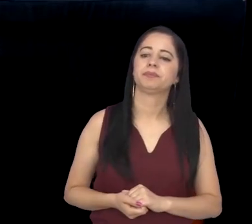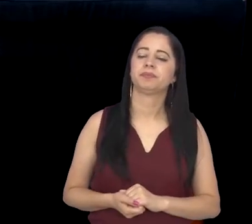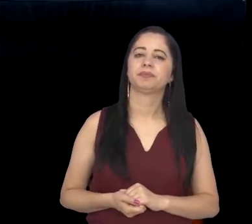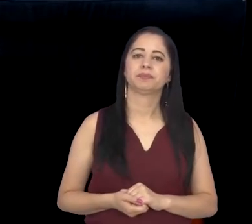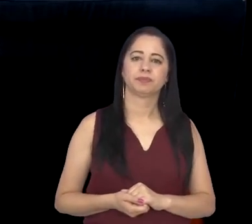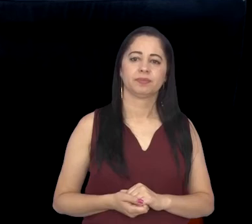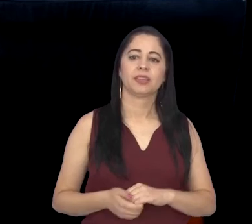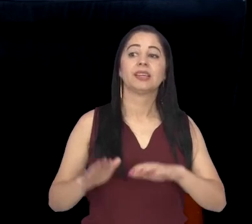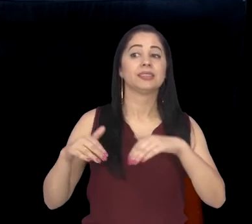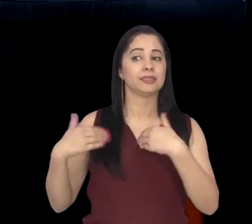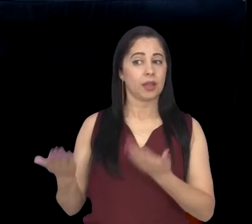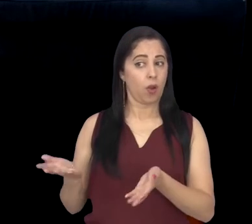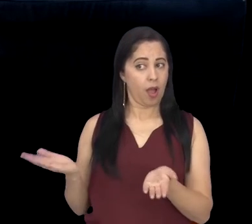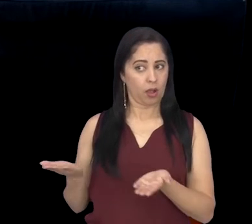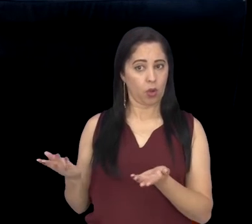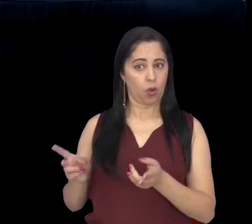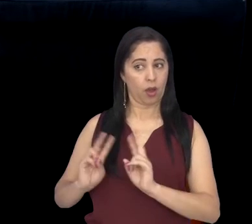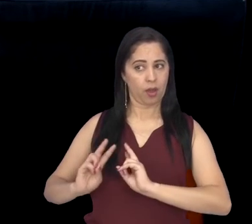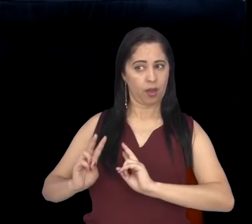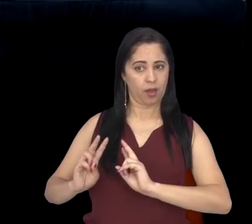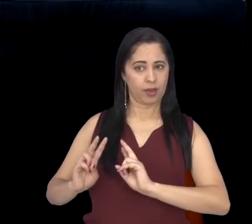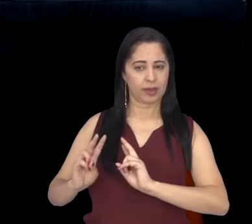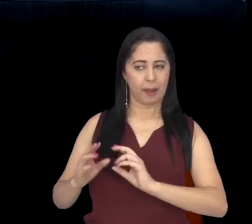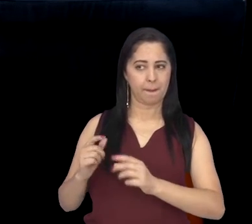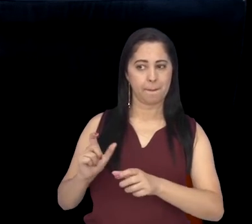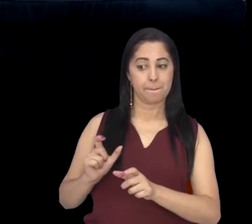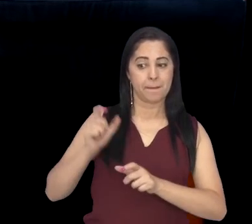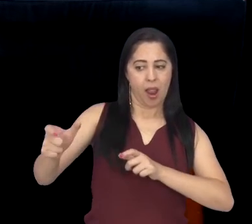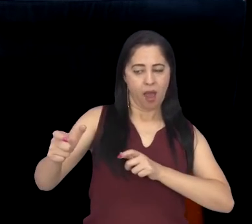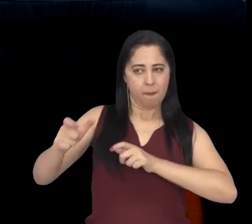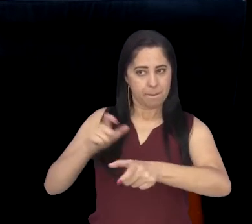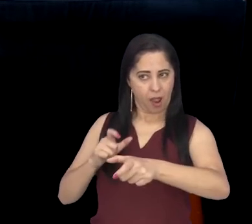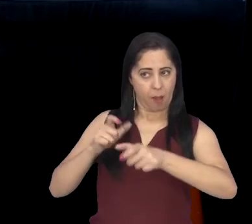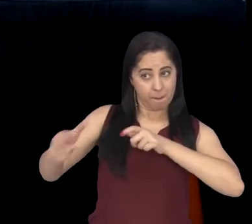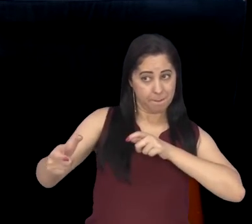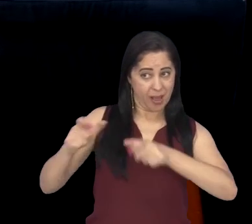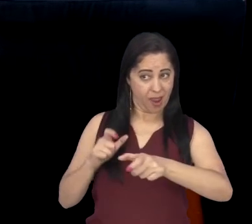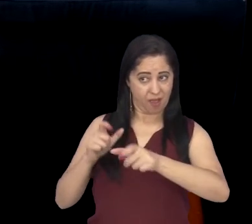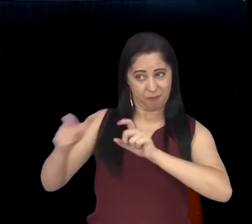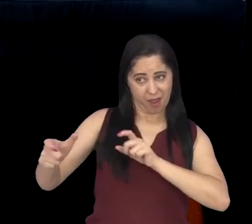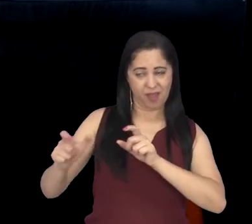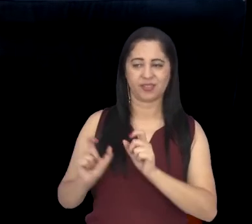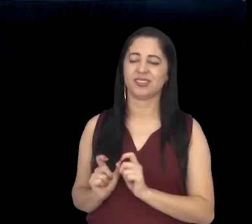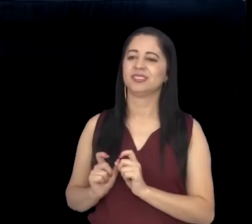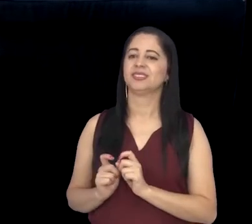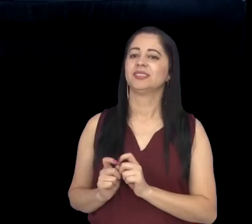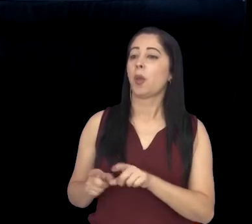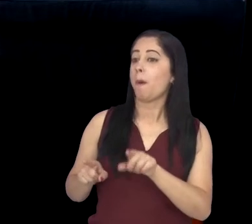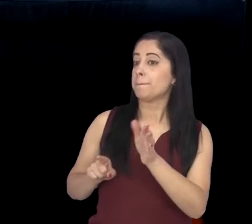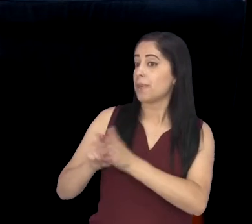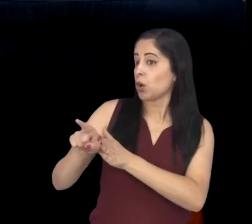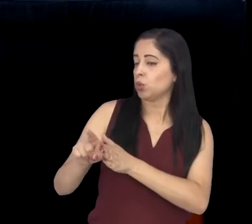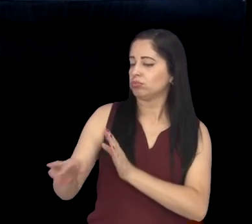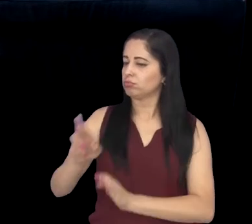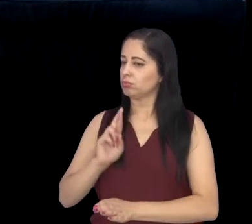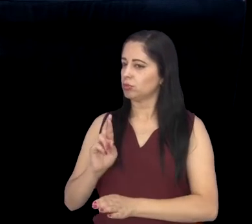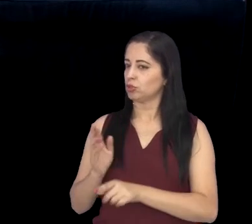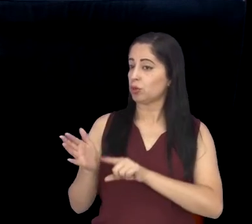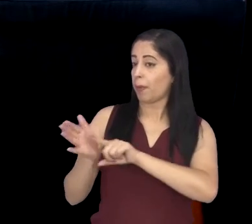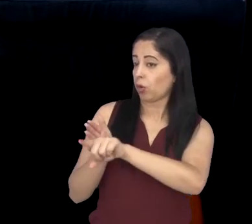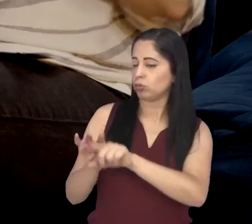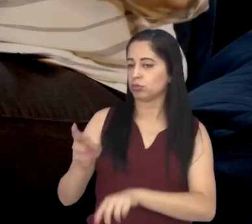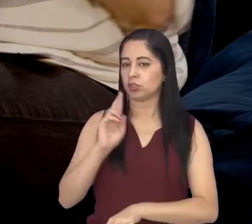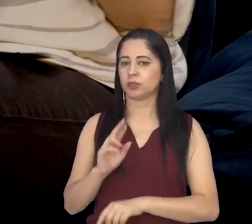E, Gilson, então vamos continuar nesse joguinho clichê do jornalismo, de ping-pong, né? Tá. E aí, né,